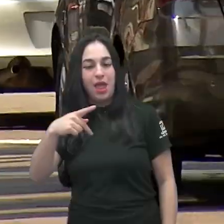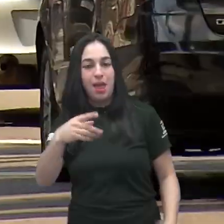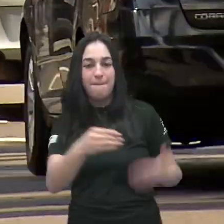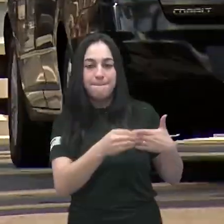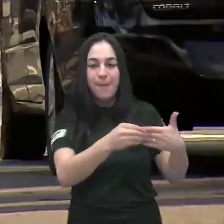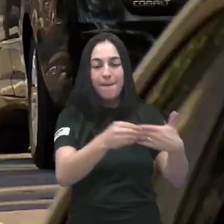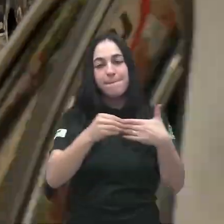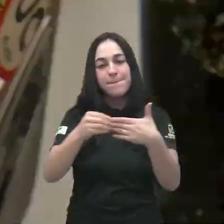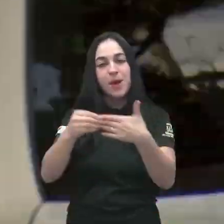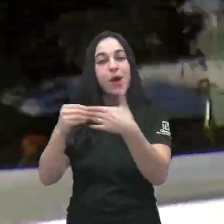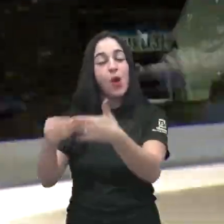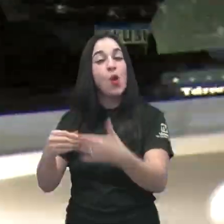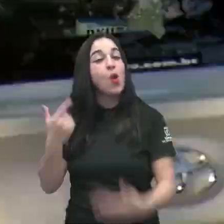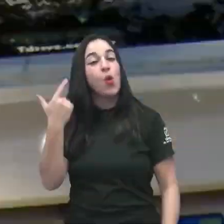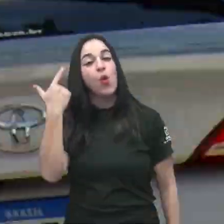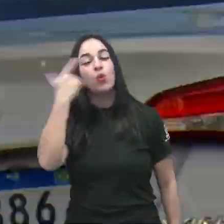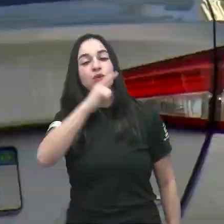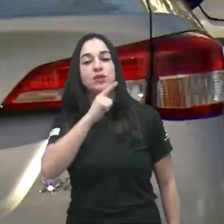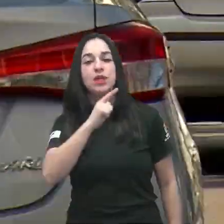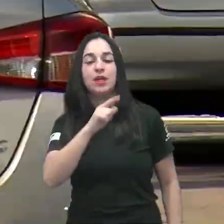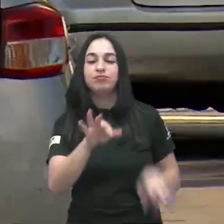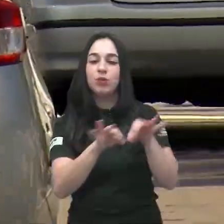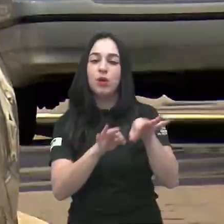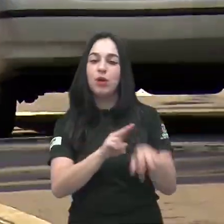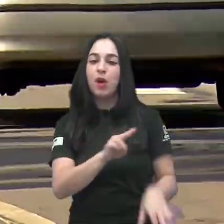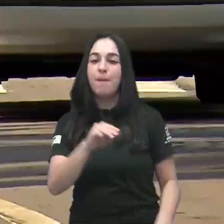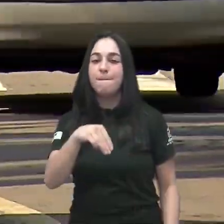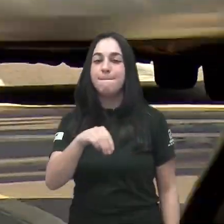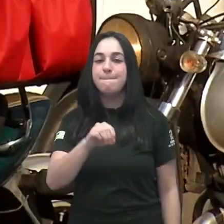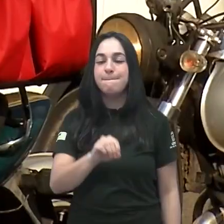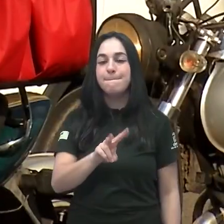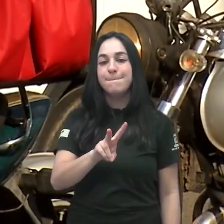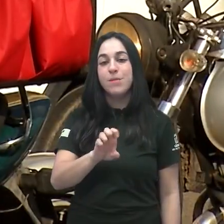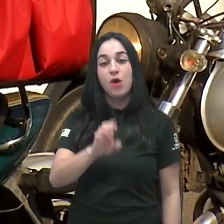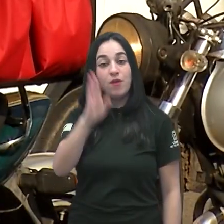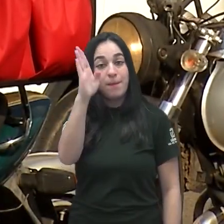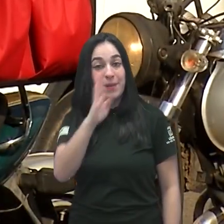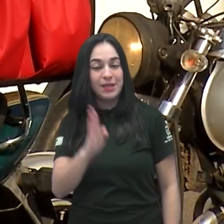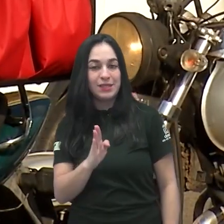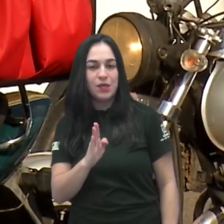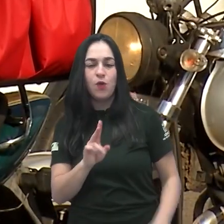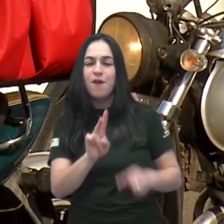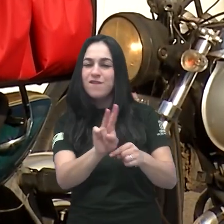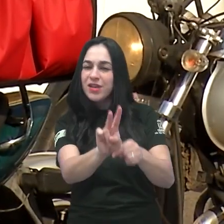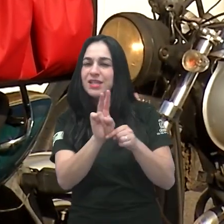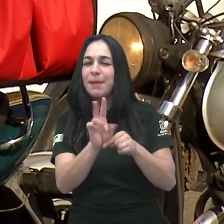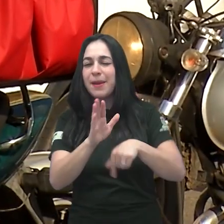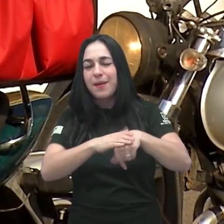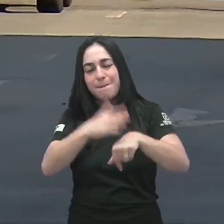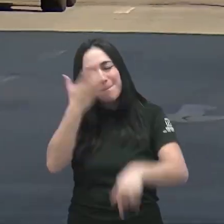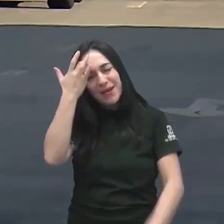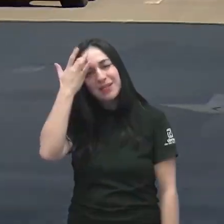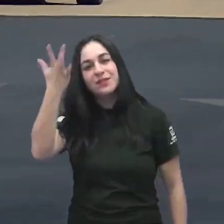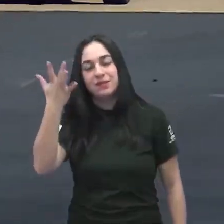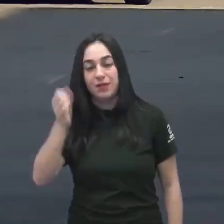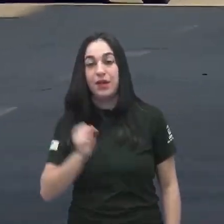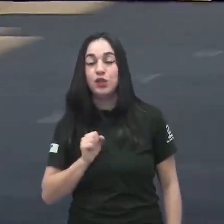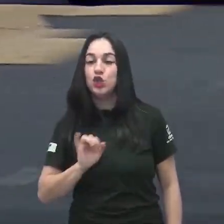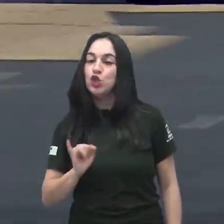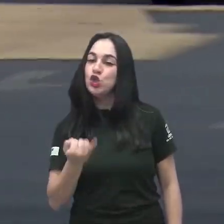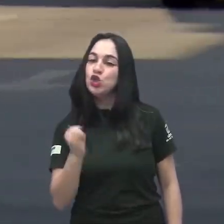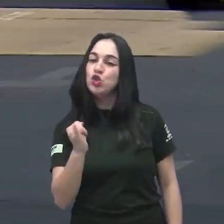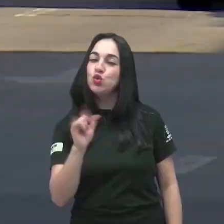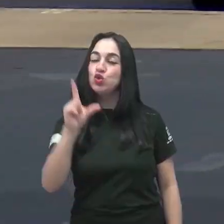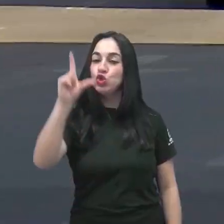transporte pode aproveitar os benefícios do programa Move Brasil, que oferece financiamento facilitado. A